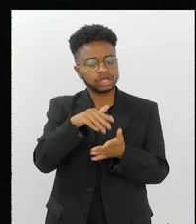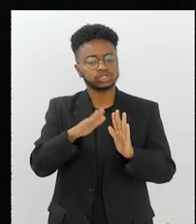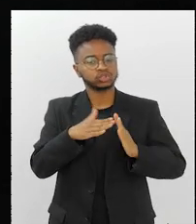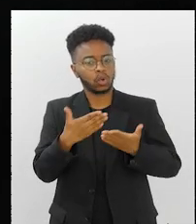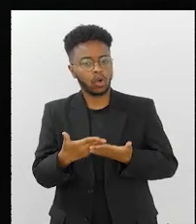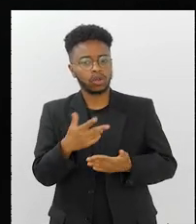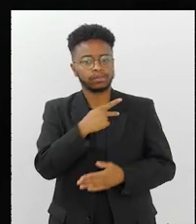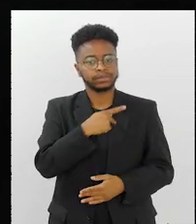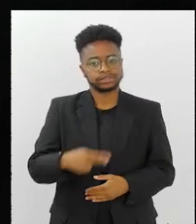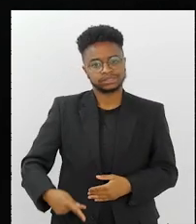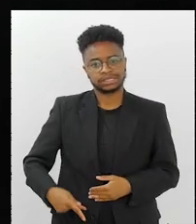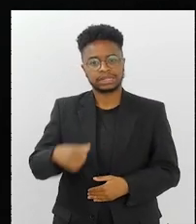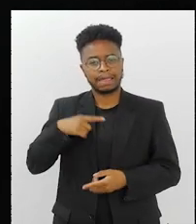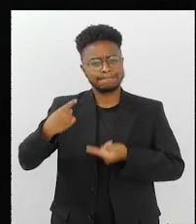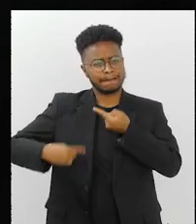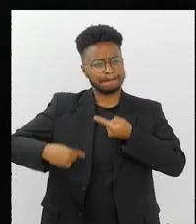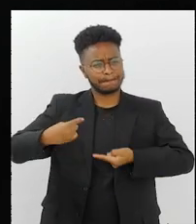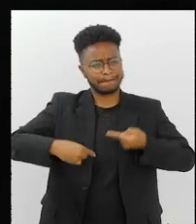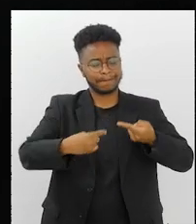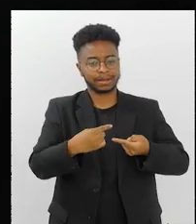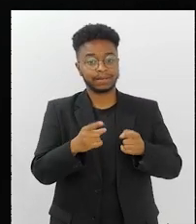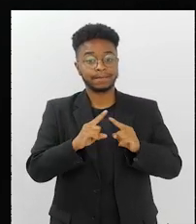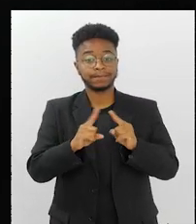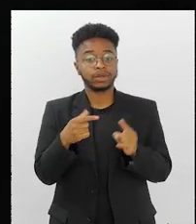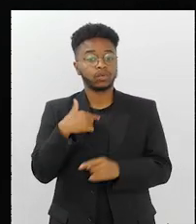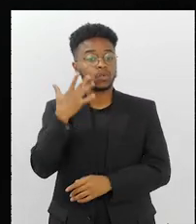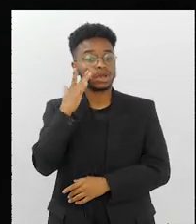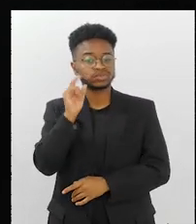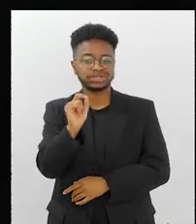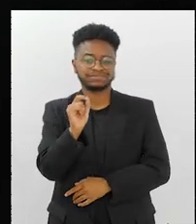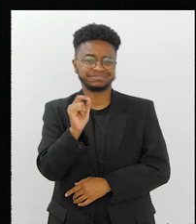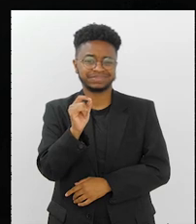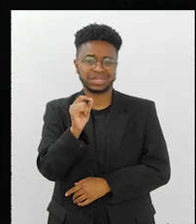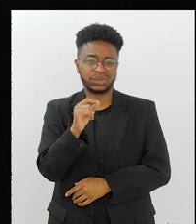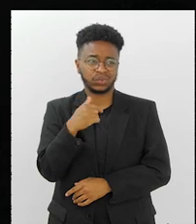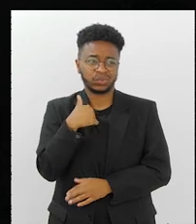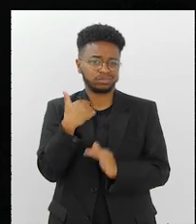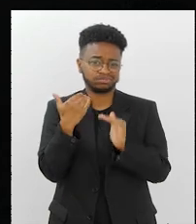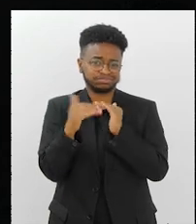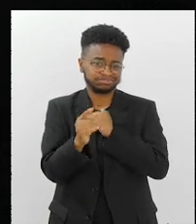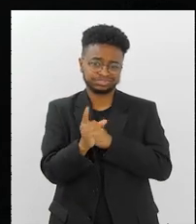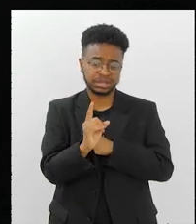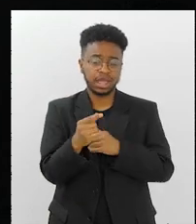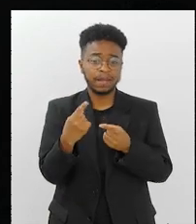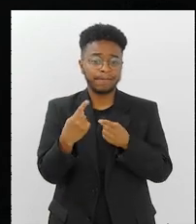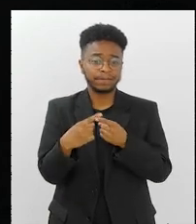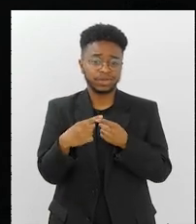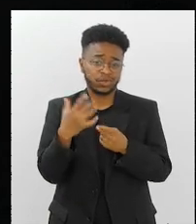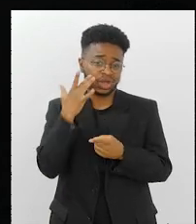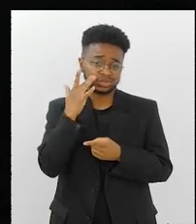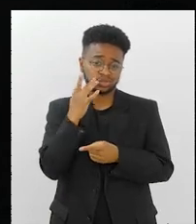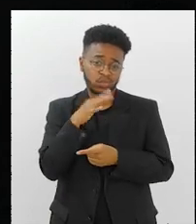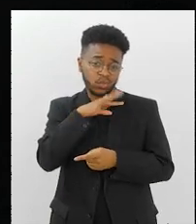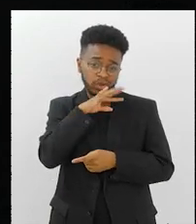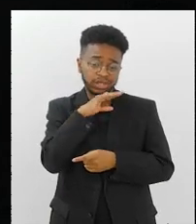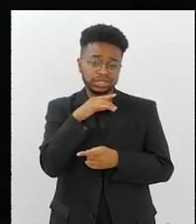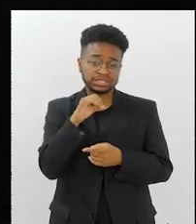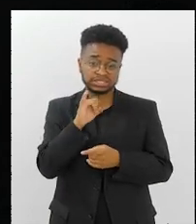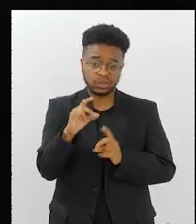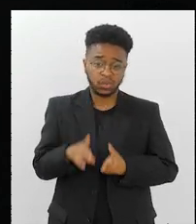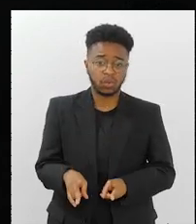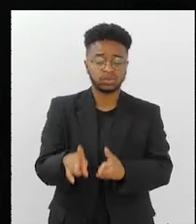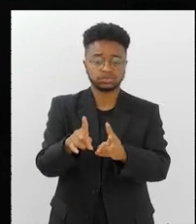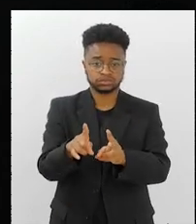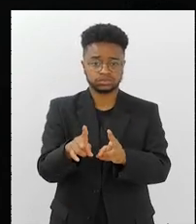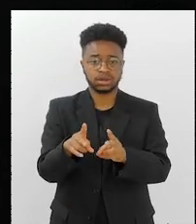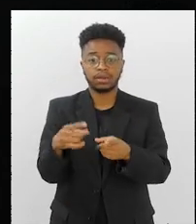Presidente enfim toda a direção eu acho eu achei assim uma grande furada né Eh se isso fosse pra frente